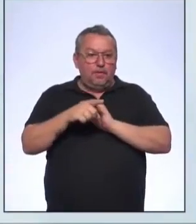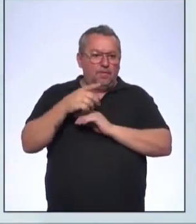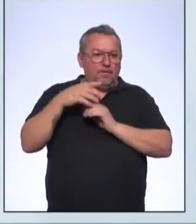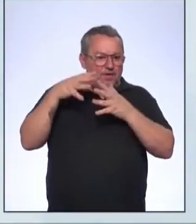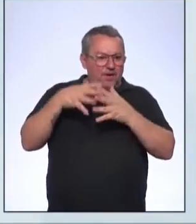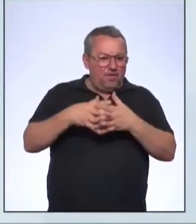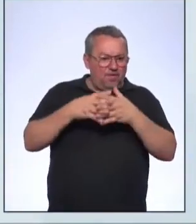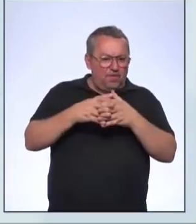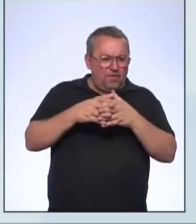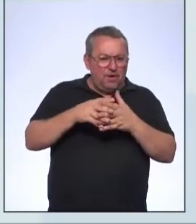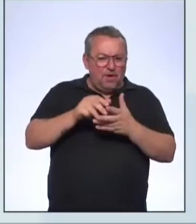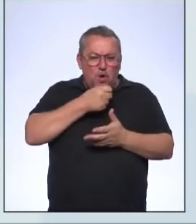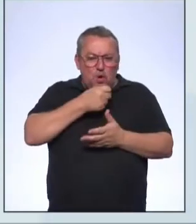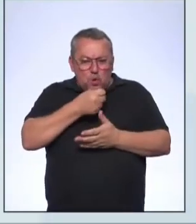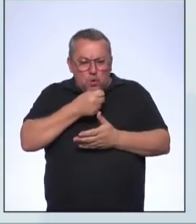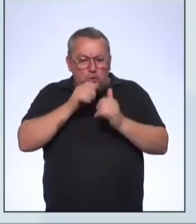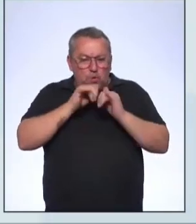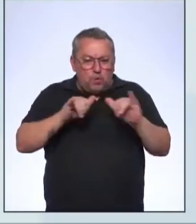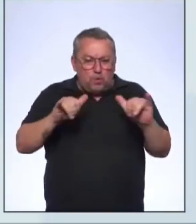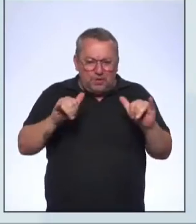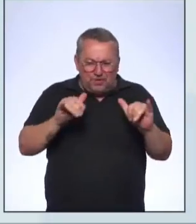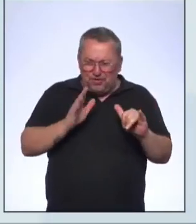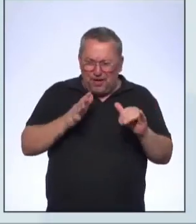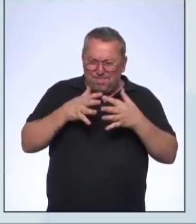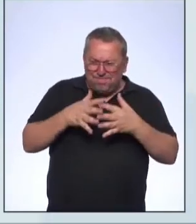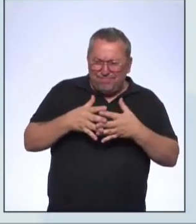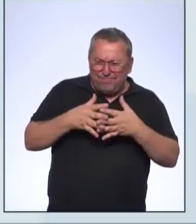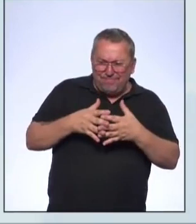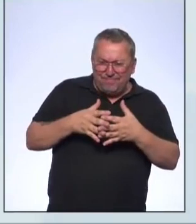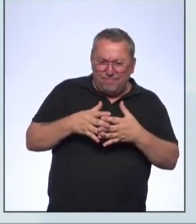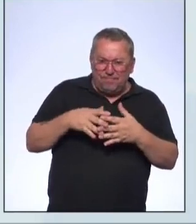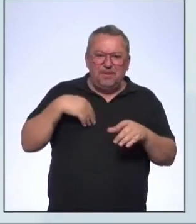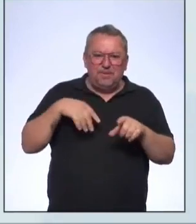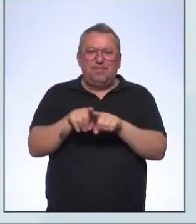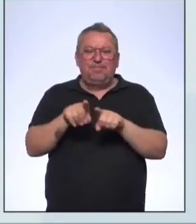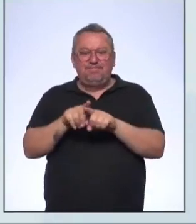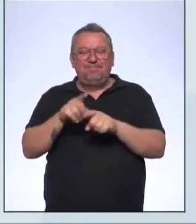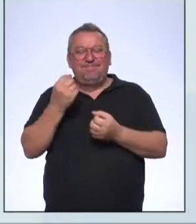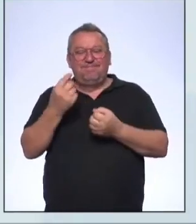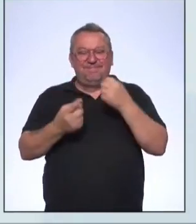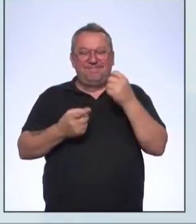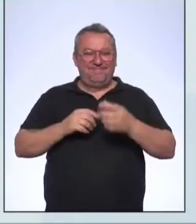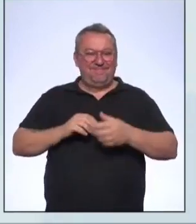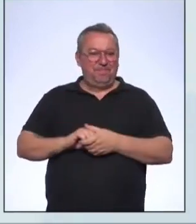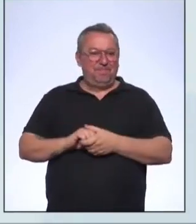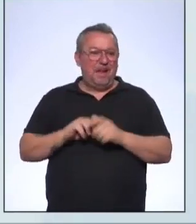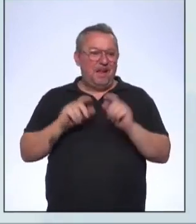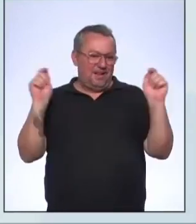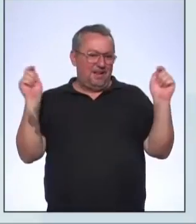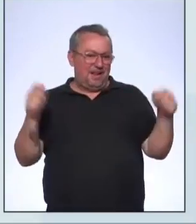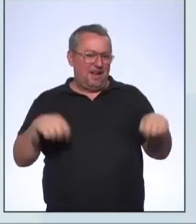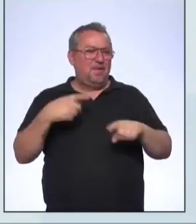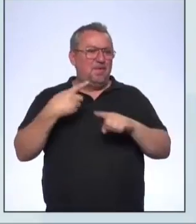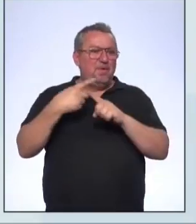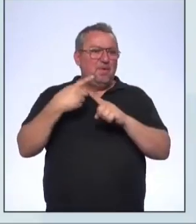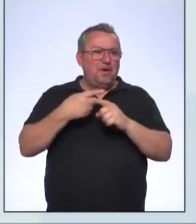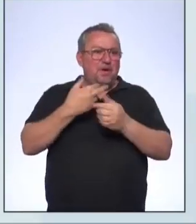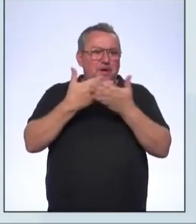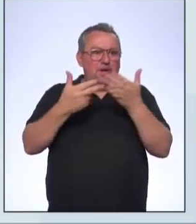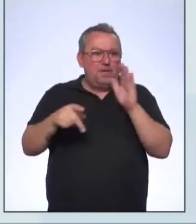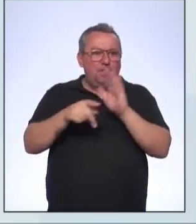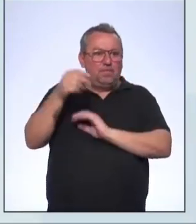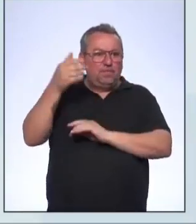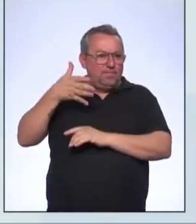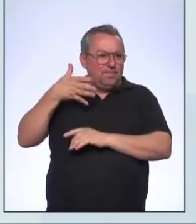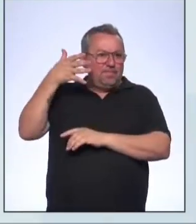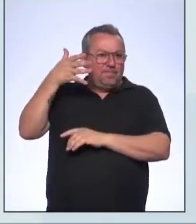confundiram notícia e reportagem? Ah, com certeza. Até eu. Dá para confundir. Dá Porque sim. os elementos narrativos,